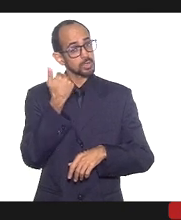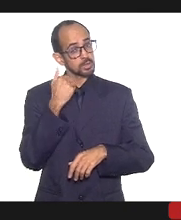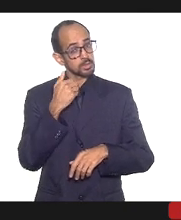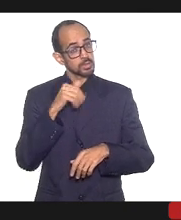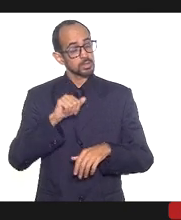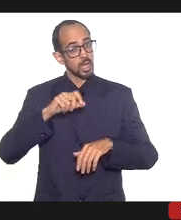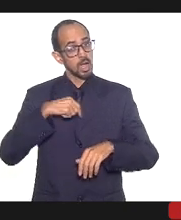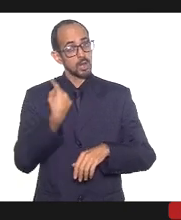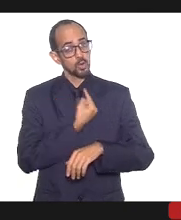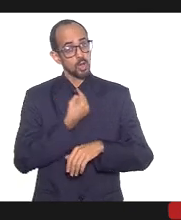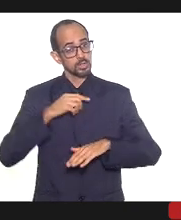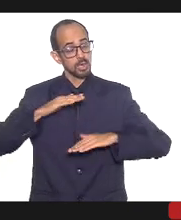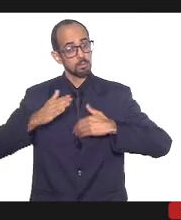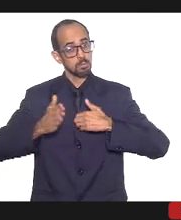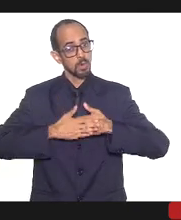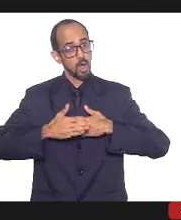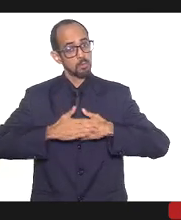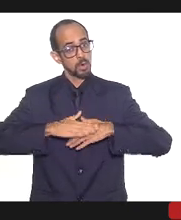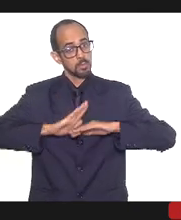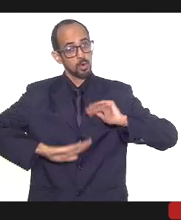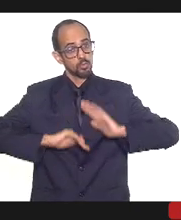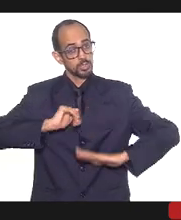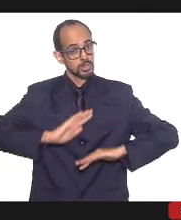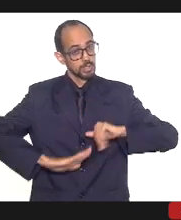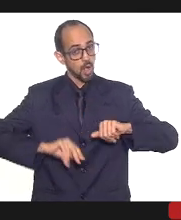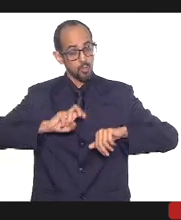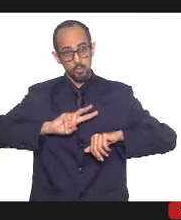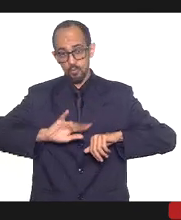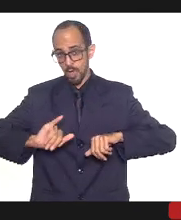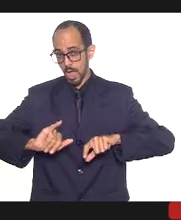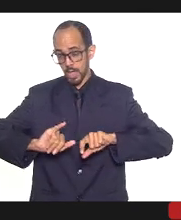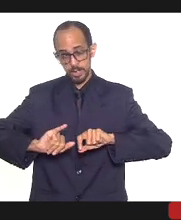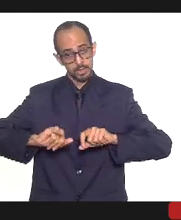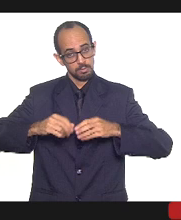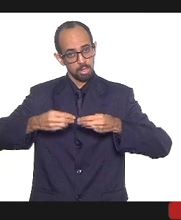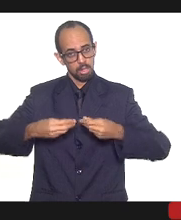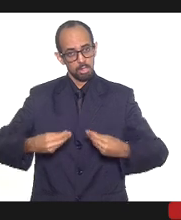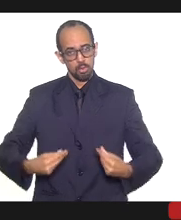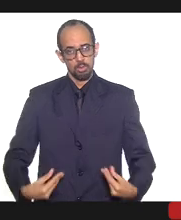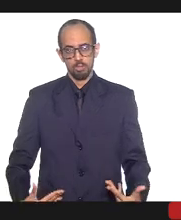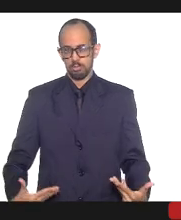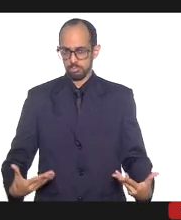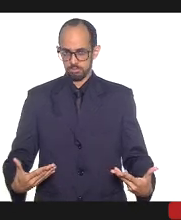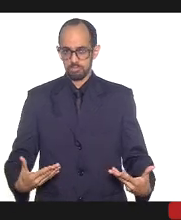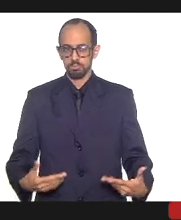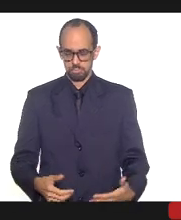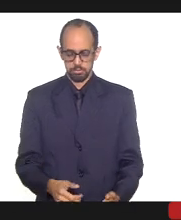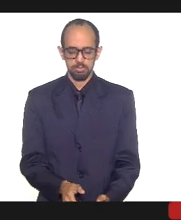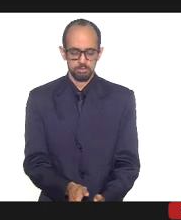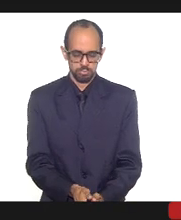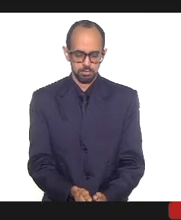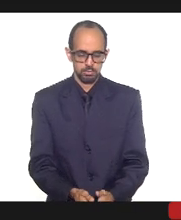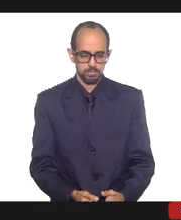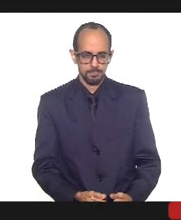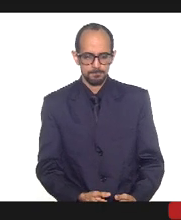própria profissão, a própria educação, ela estará, né, se decompondo cada vez mais.